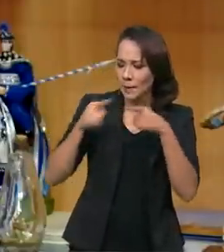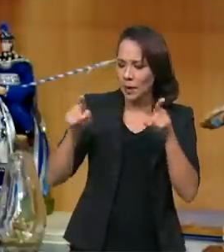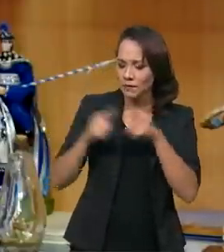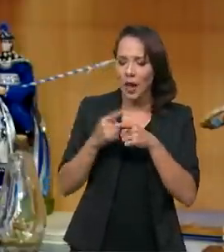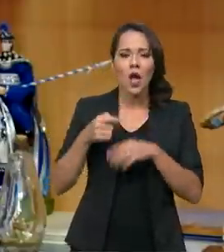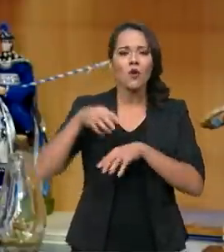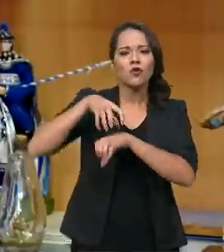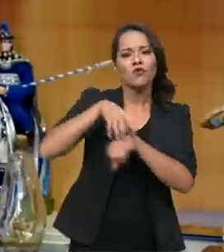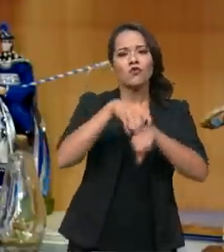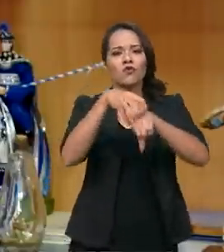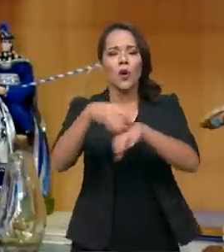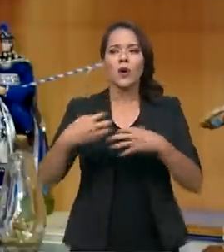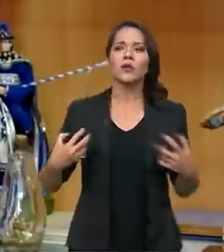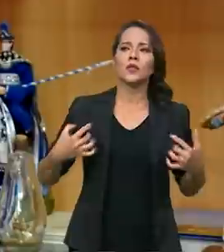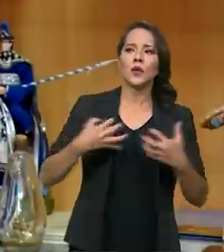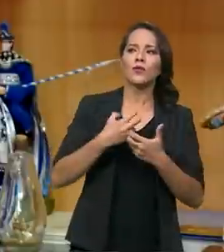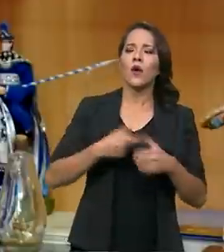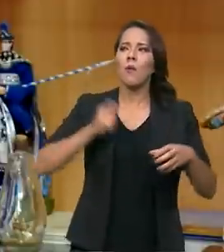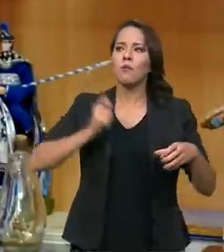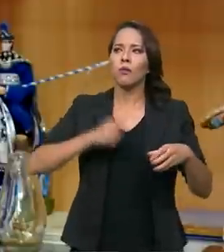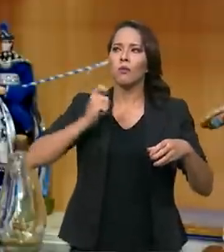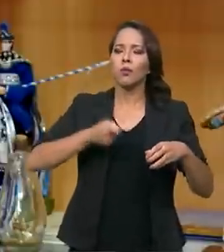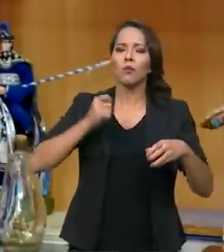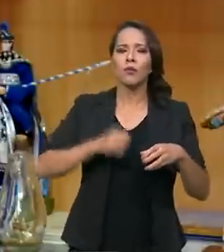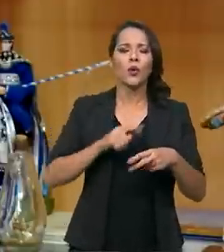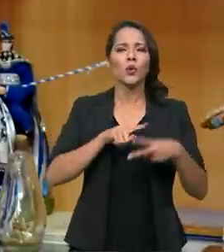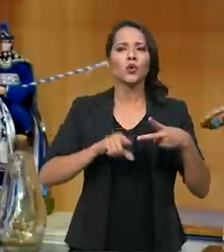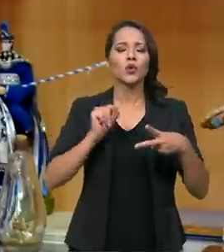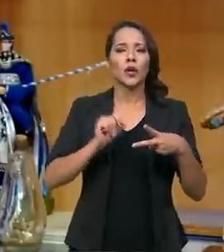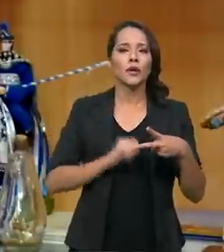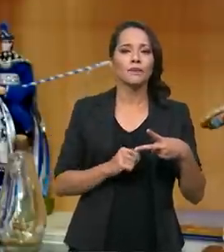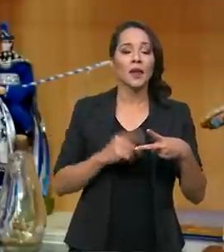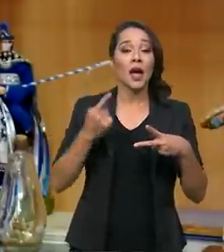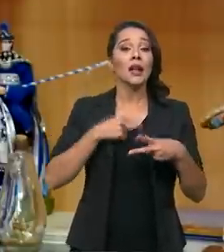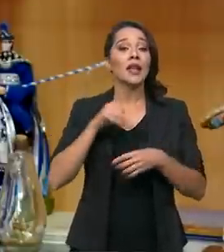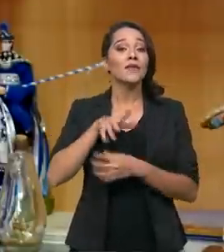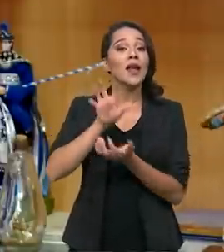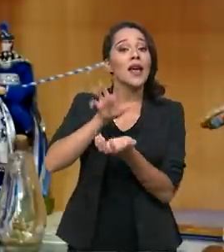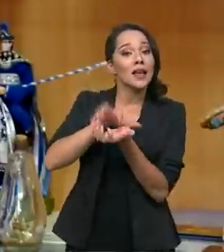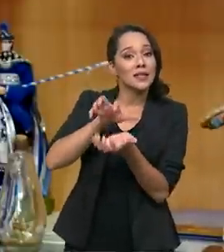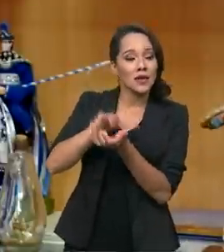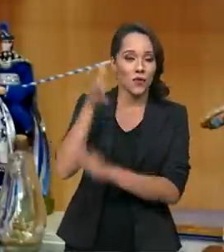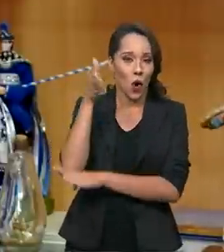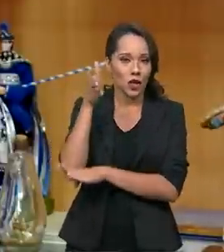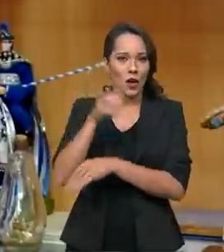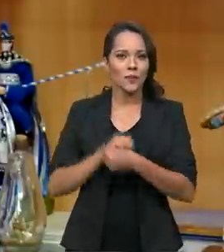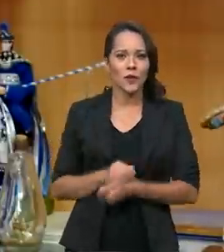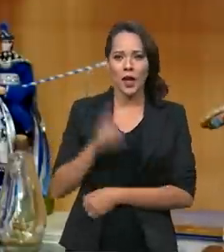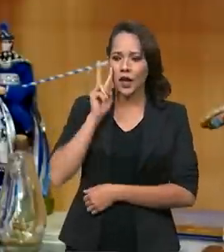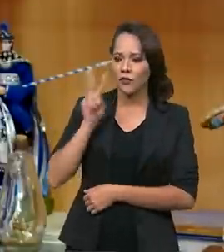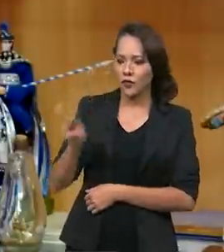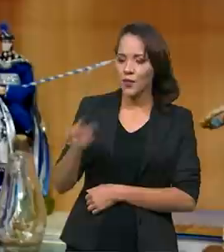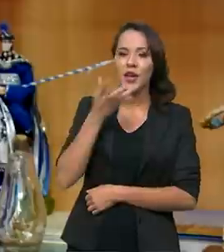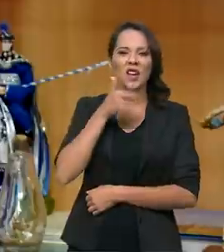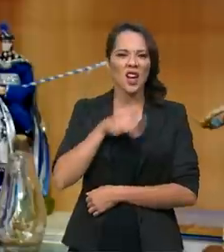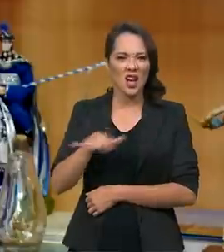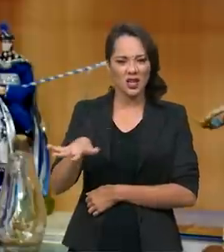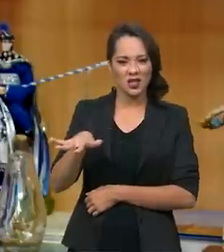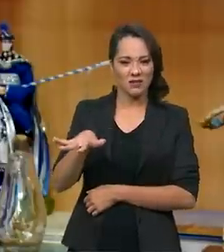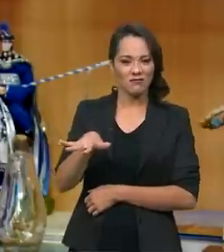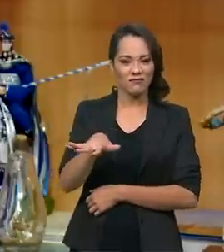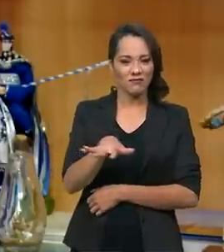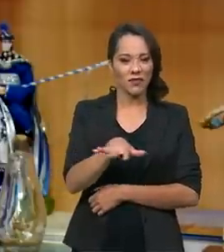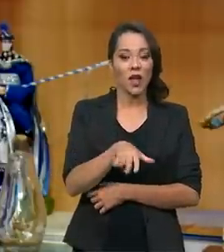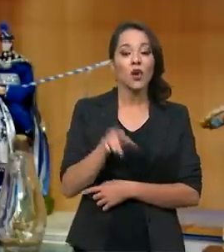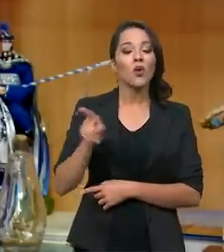em cima dos caminhão quando eu vou tocar com a sanfona e com as a bomba aí um dia ele tava em Recife no hotel e passou um moleque Oh